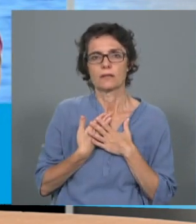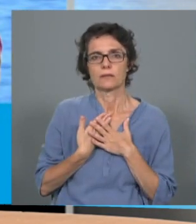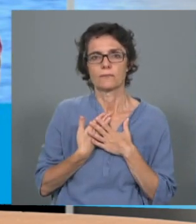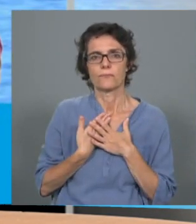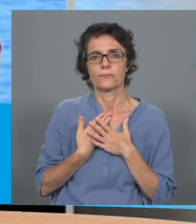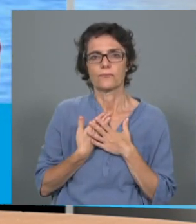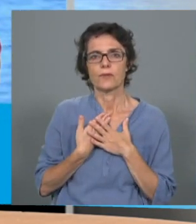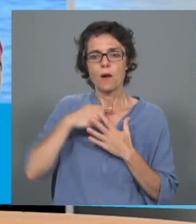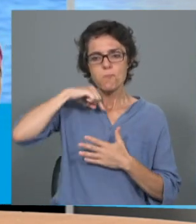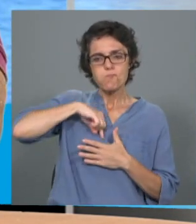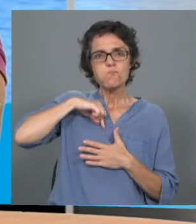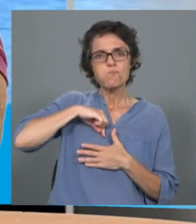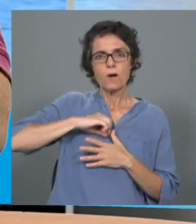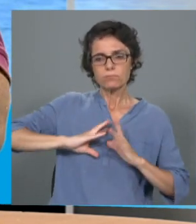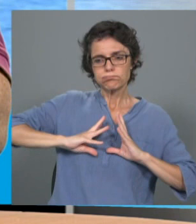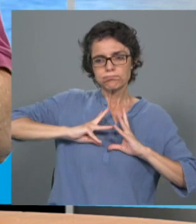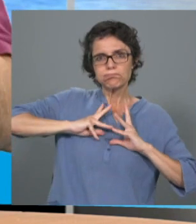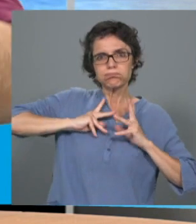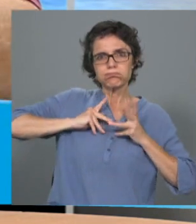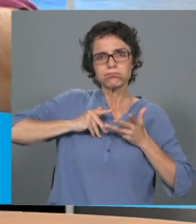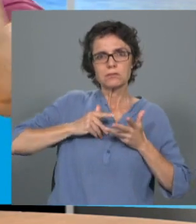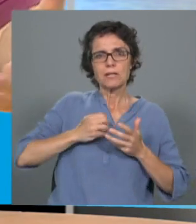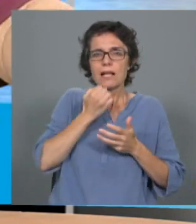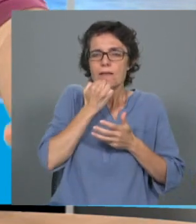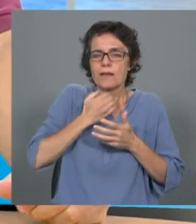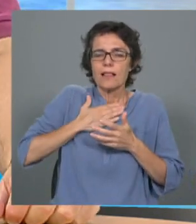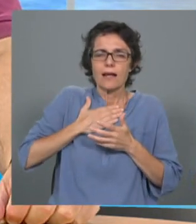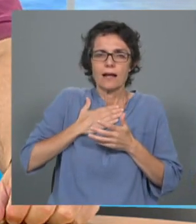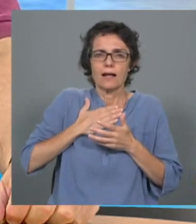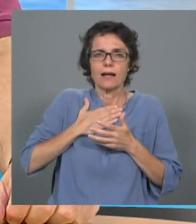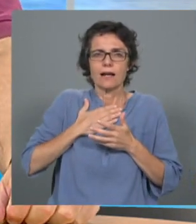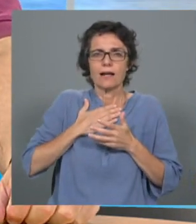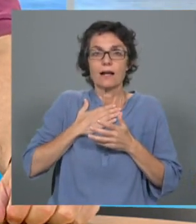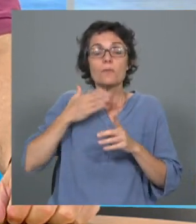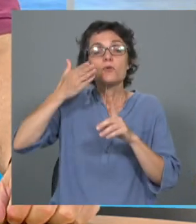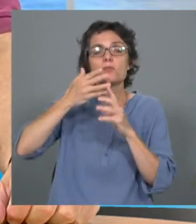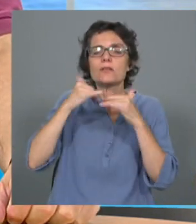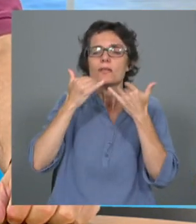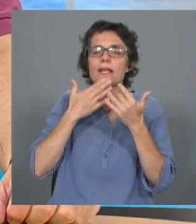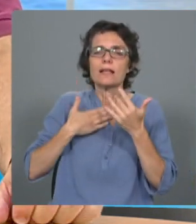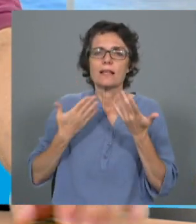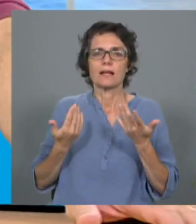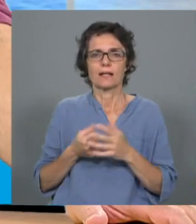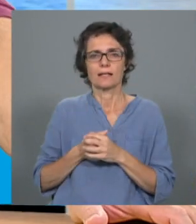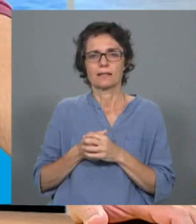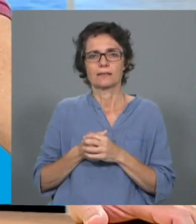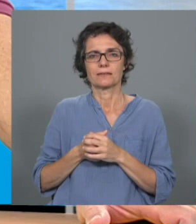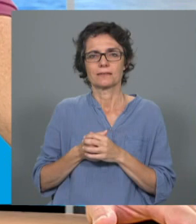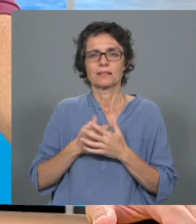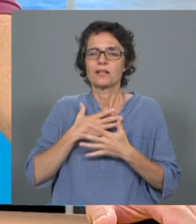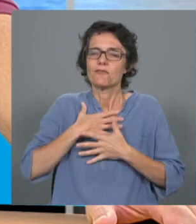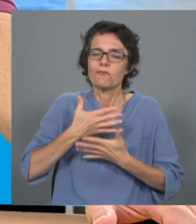vive dentro de nós, que nos sacia. Para quê? Para termos alegria, para termos bondade, benignidade. Eu costumo dizer